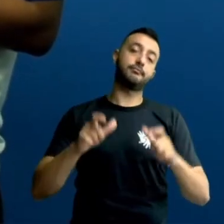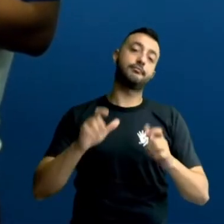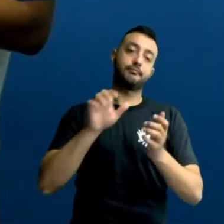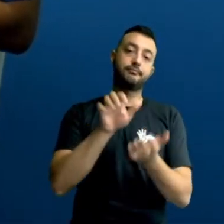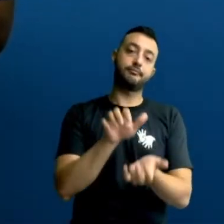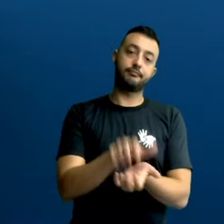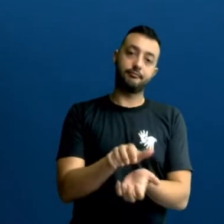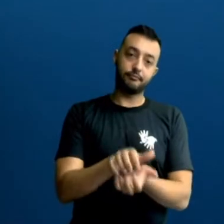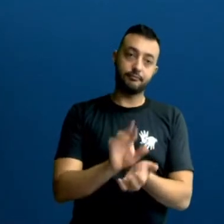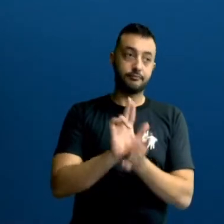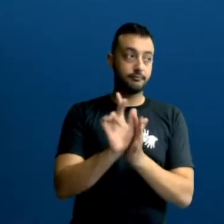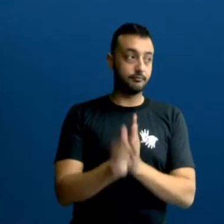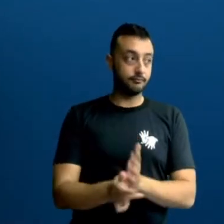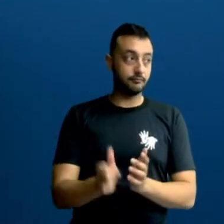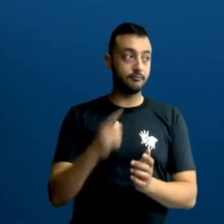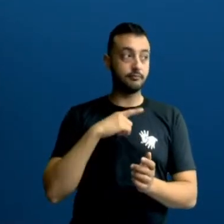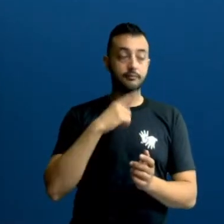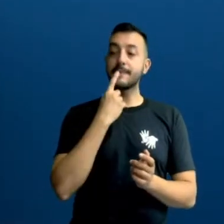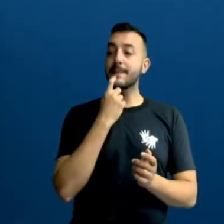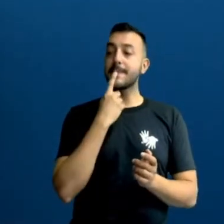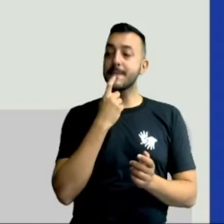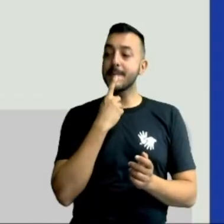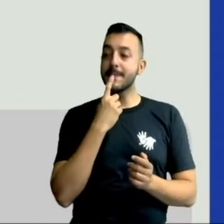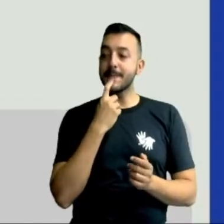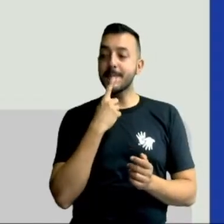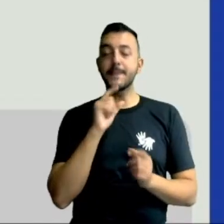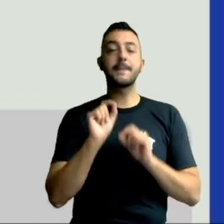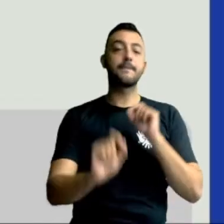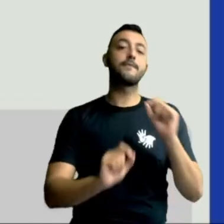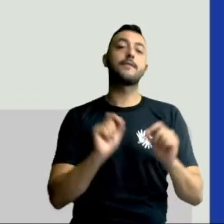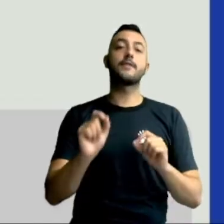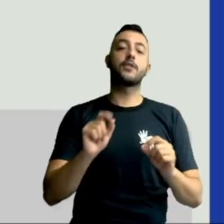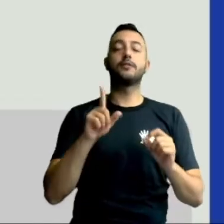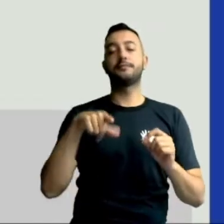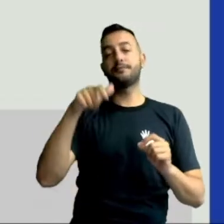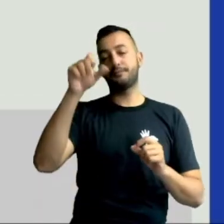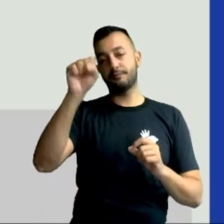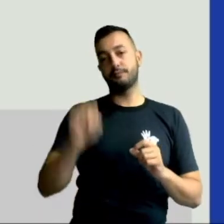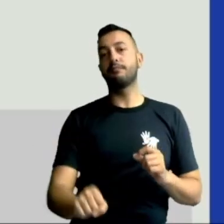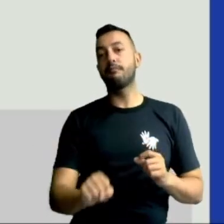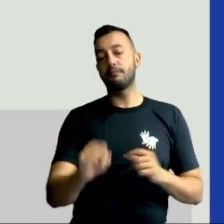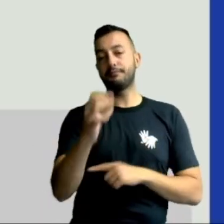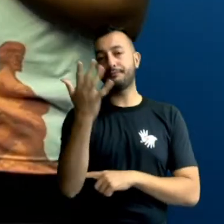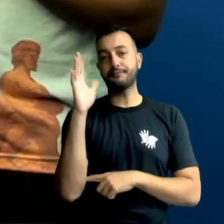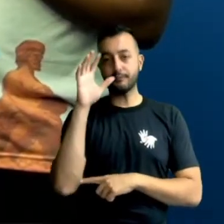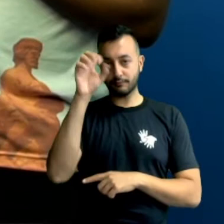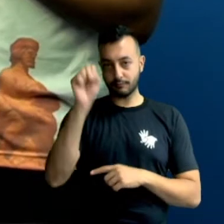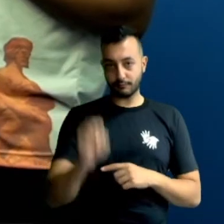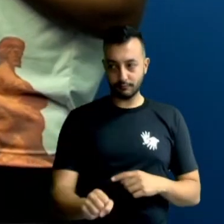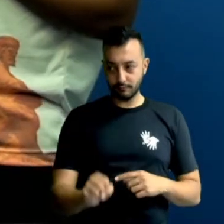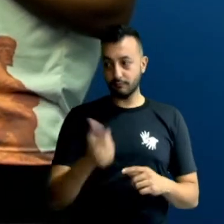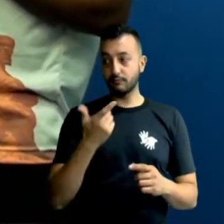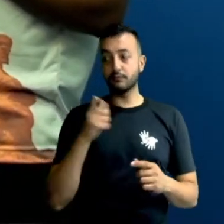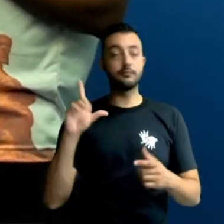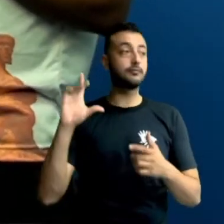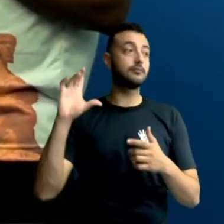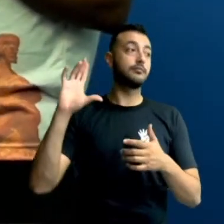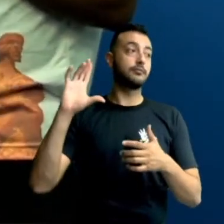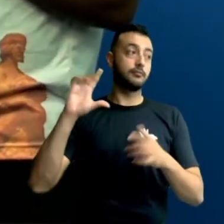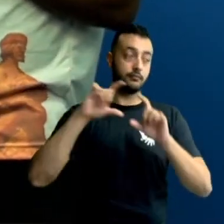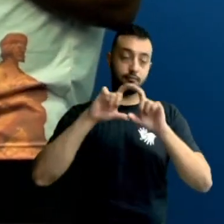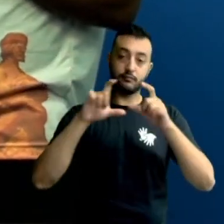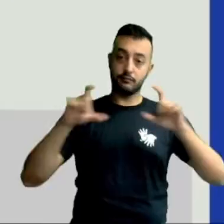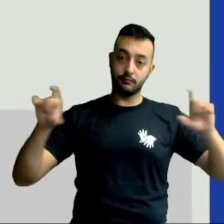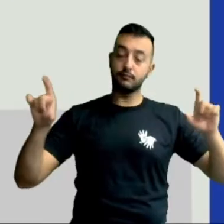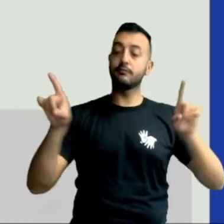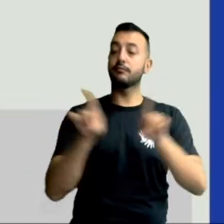que existem. Aí, esse em vermelho aí é a mesorregião da Mata Sul. No outro mapa, vocês vão ver um pontinho